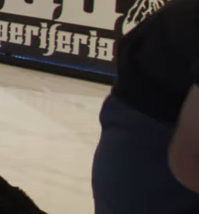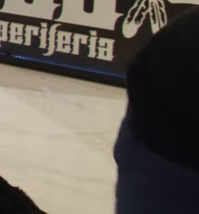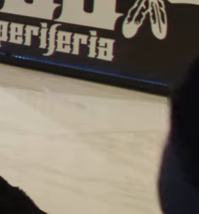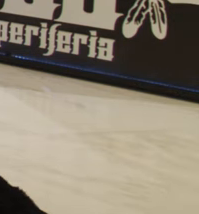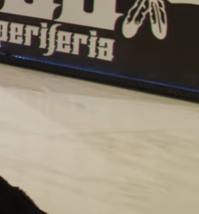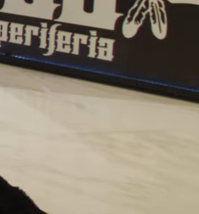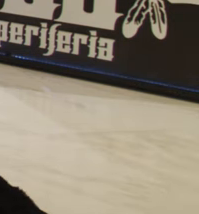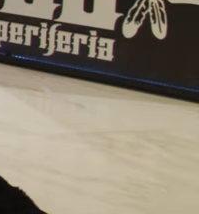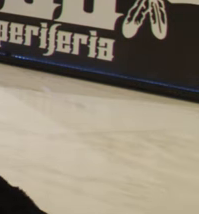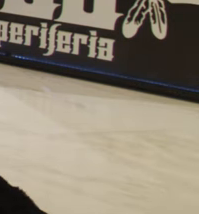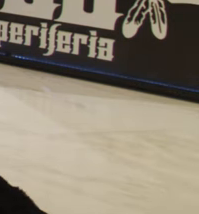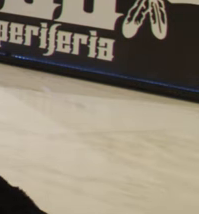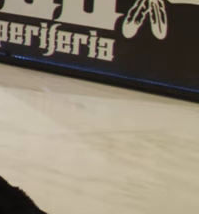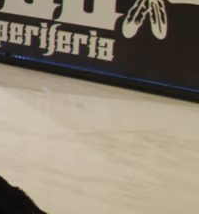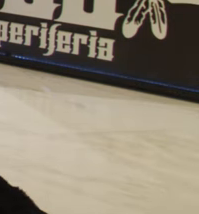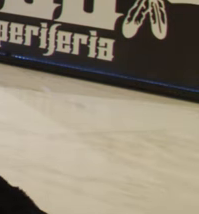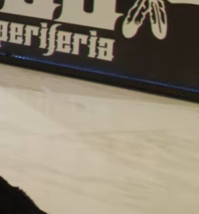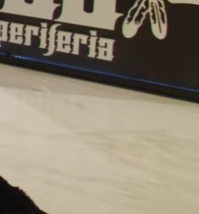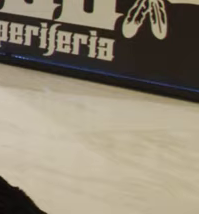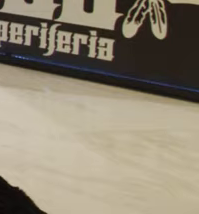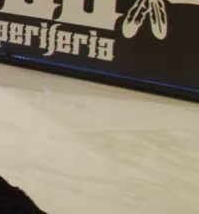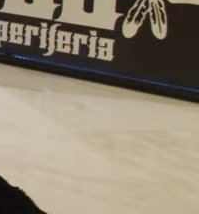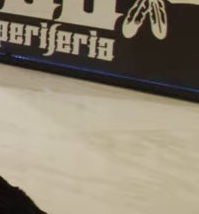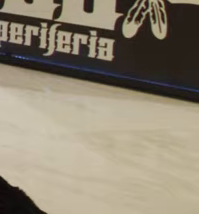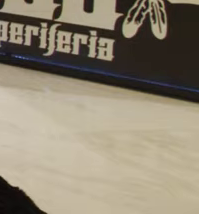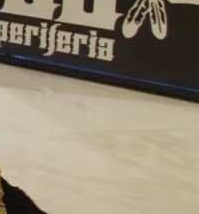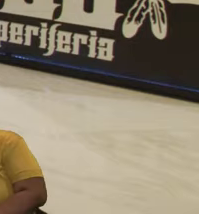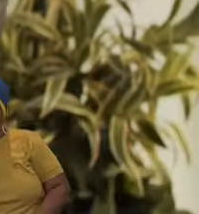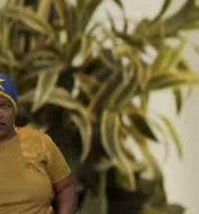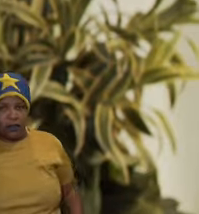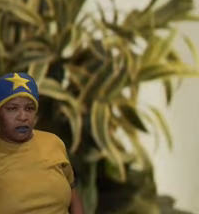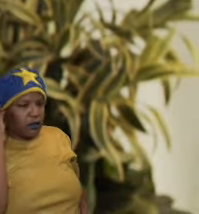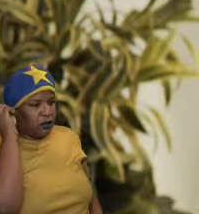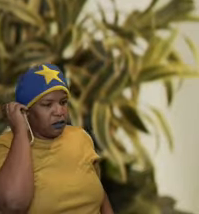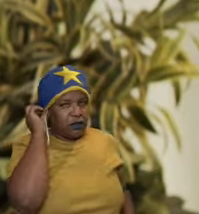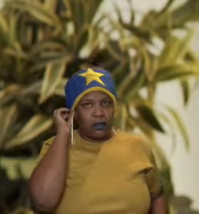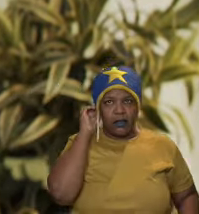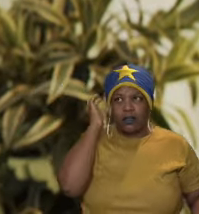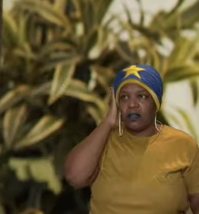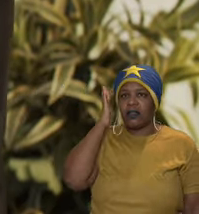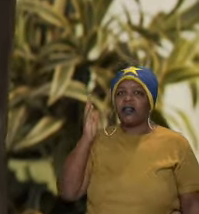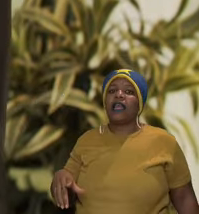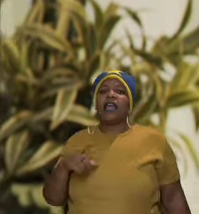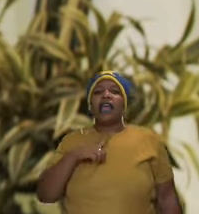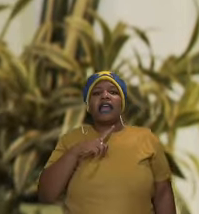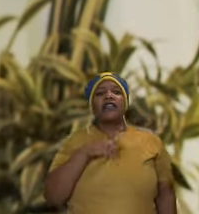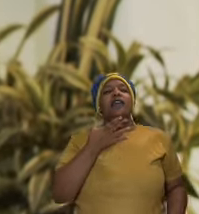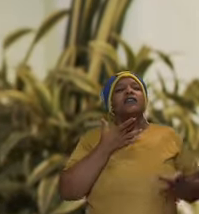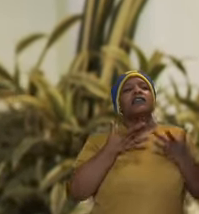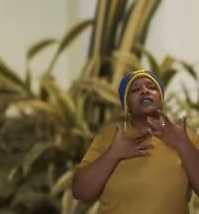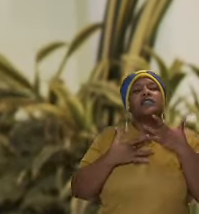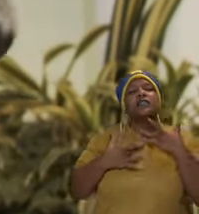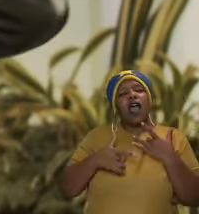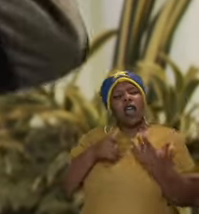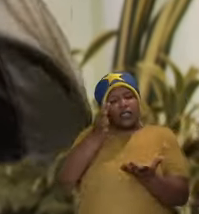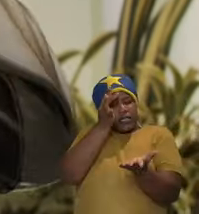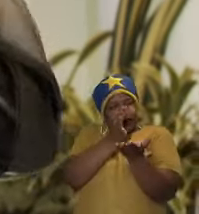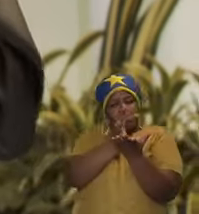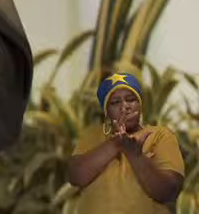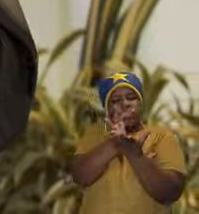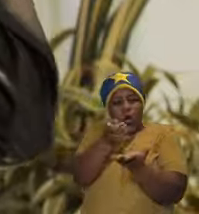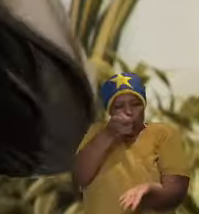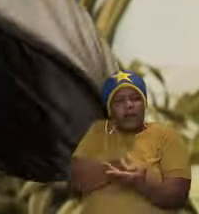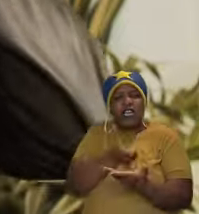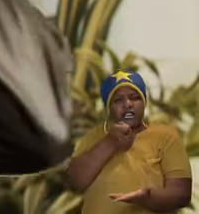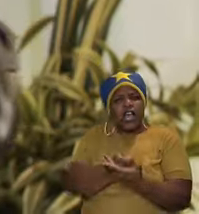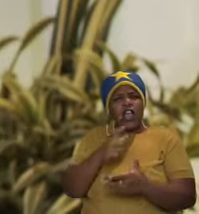Sem palavra, é uma música que eu gosto muito, hein? Porra. Lealdade e prazeres são os nossos deveres. Tu tem o